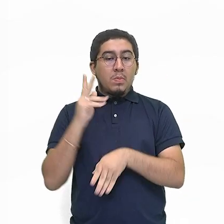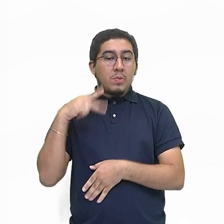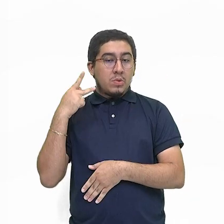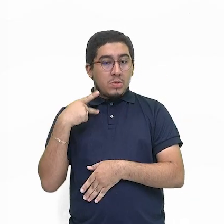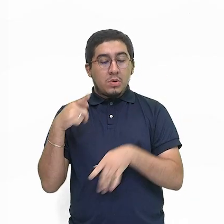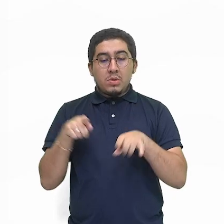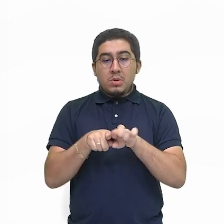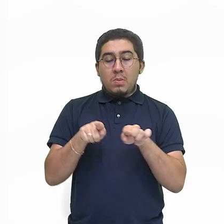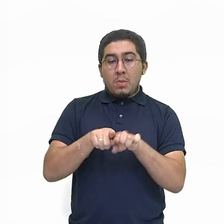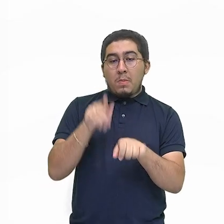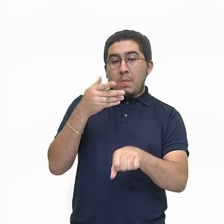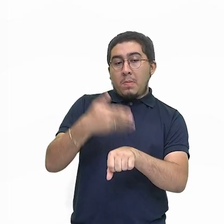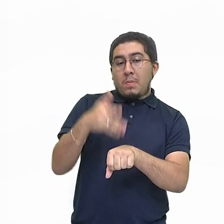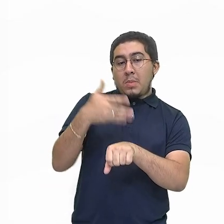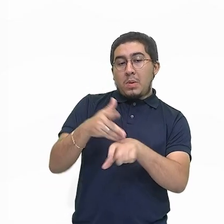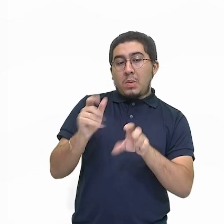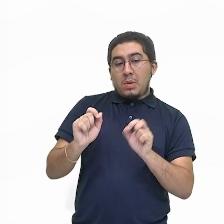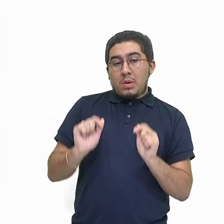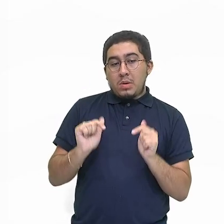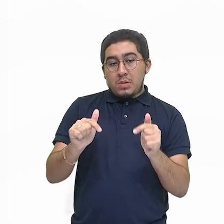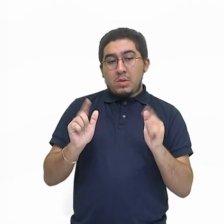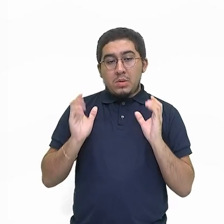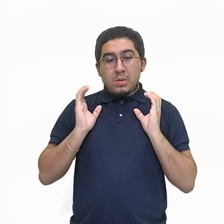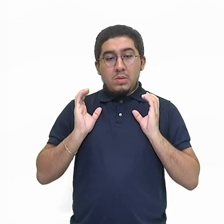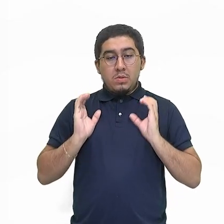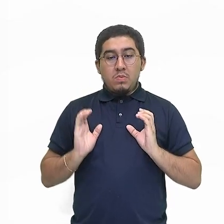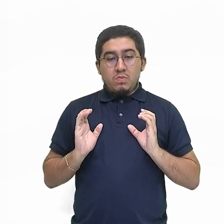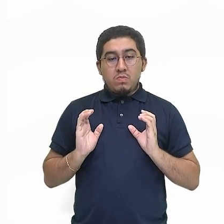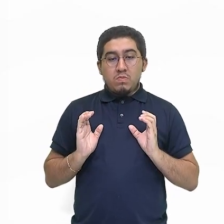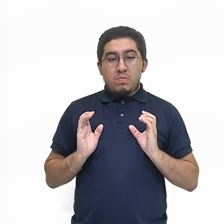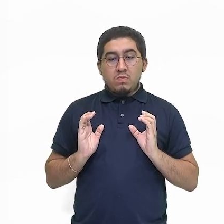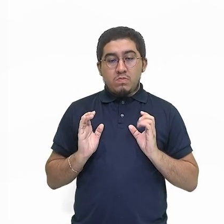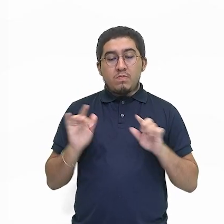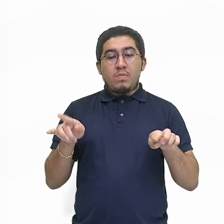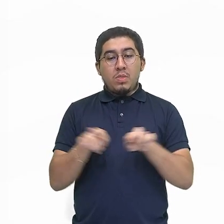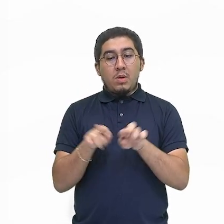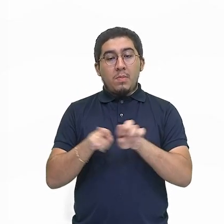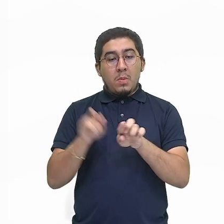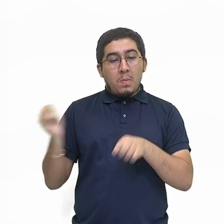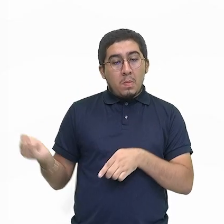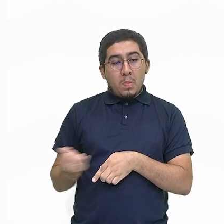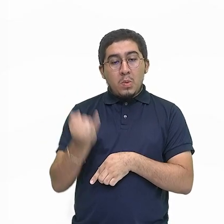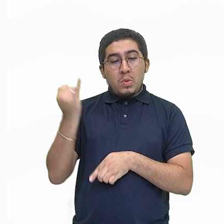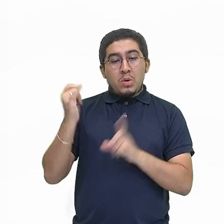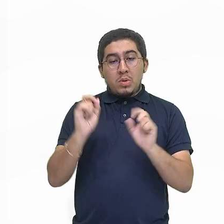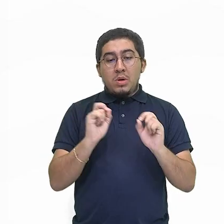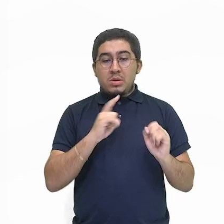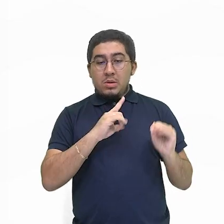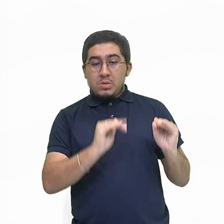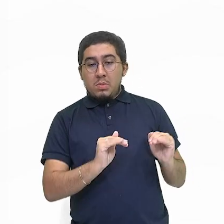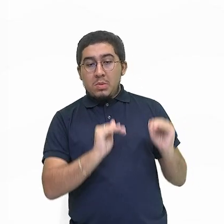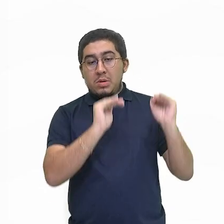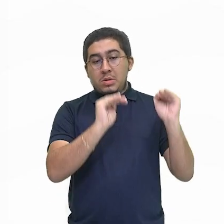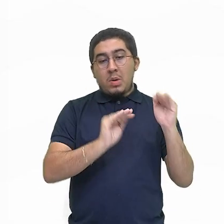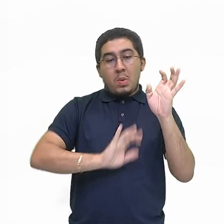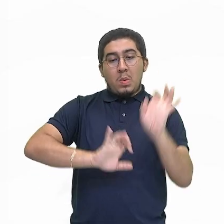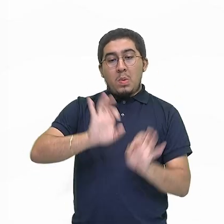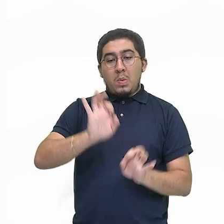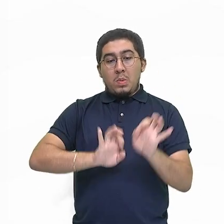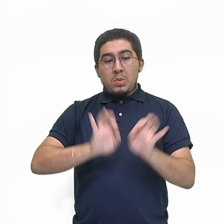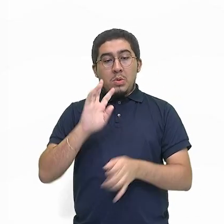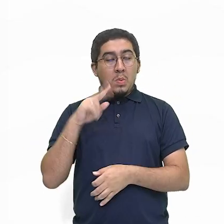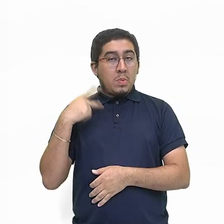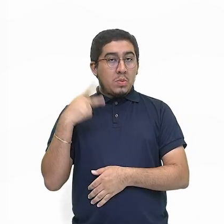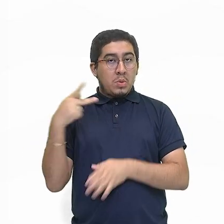participação política e exercício da cidadania, bem como a importância